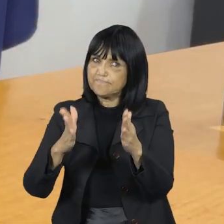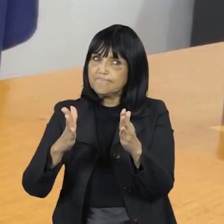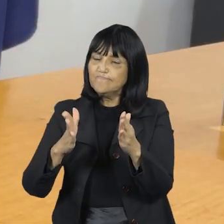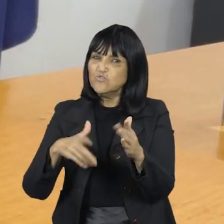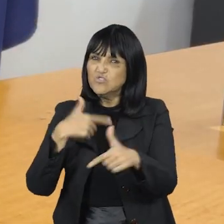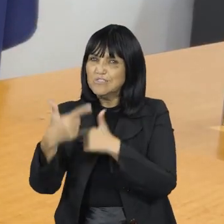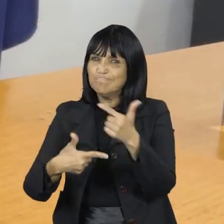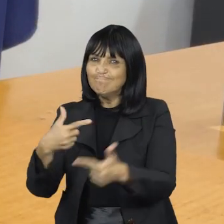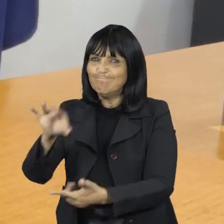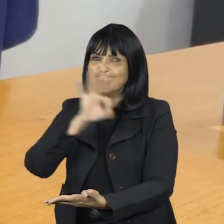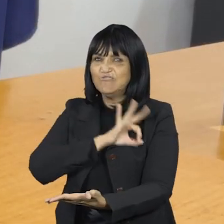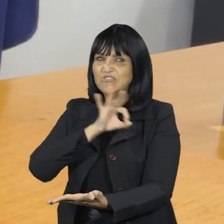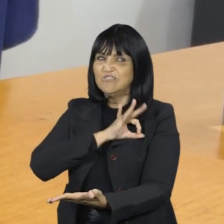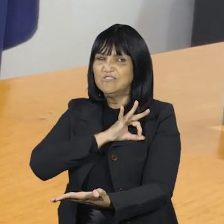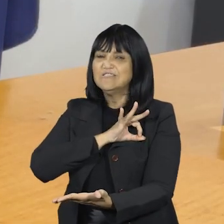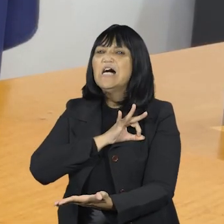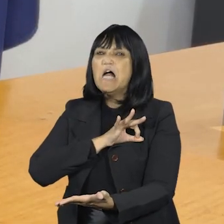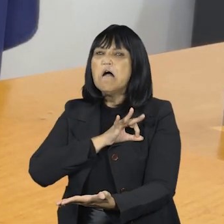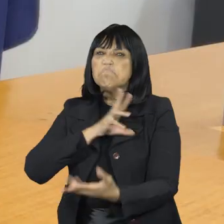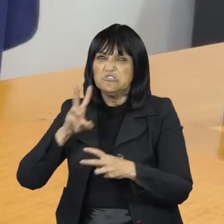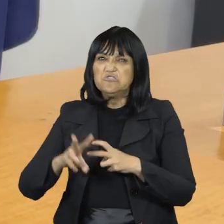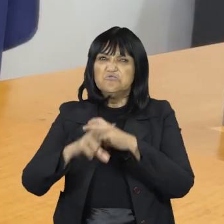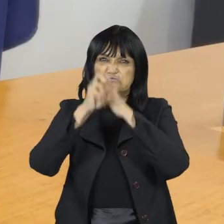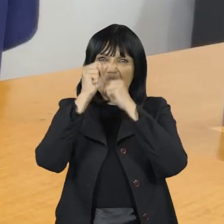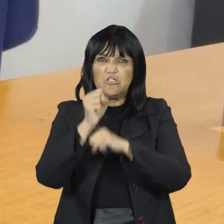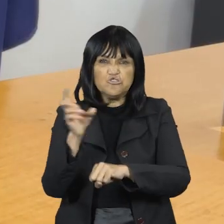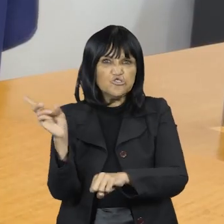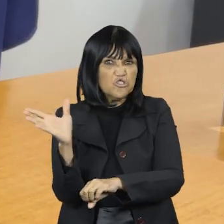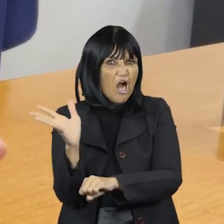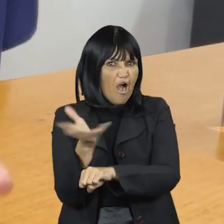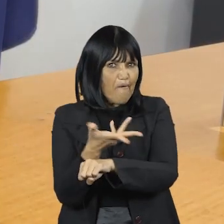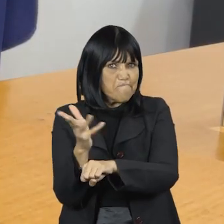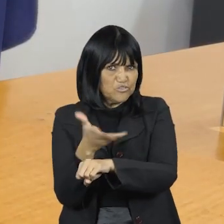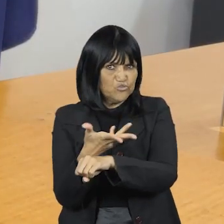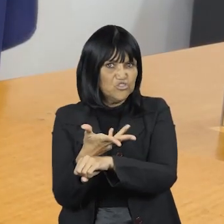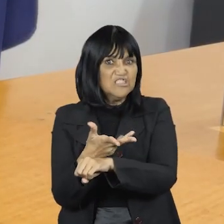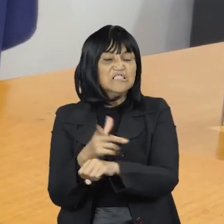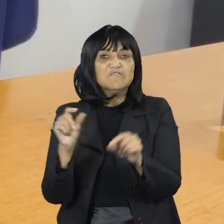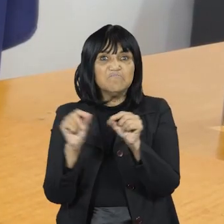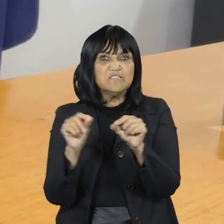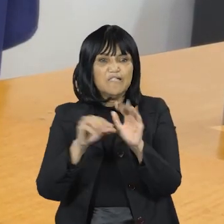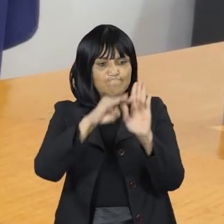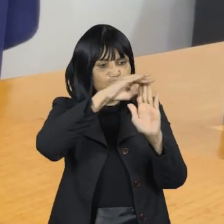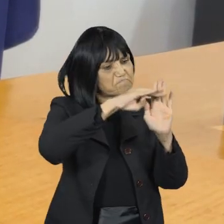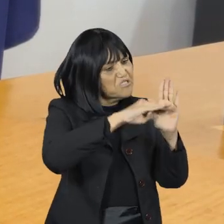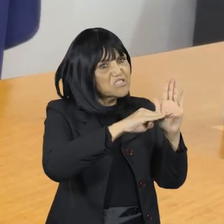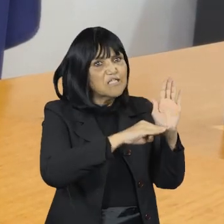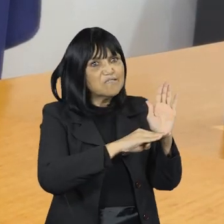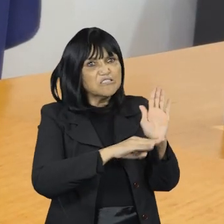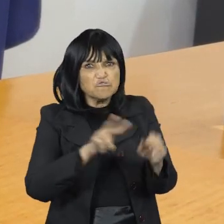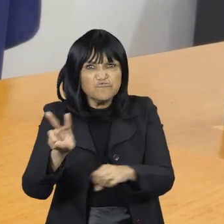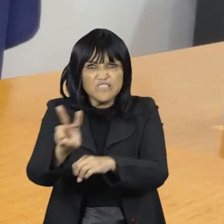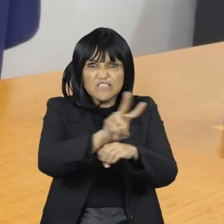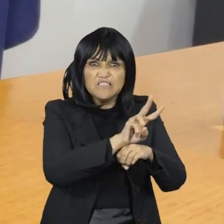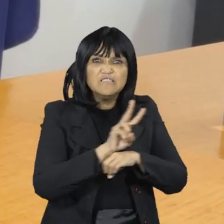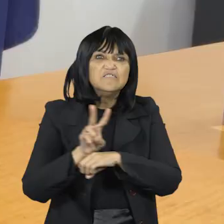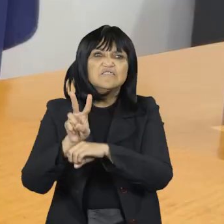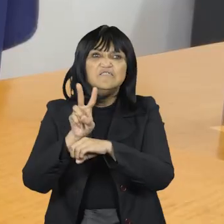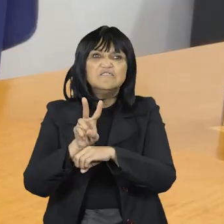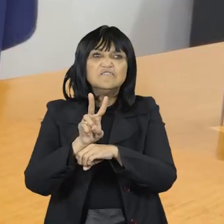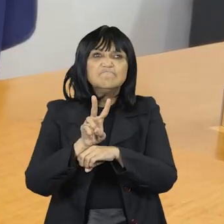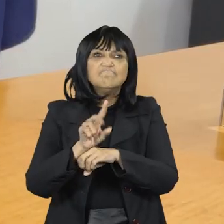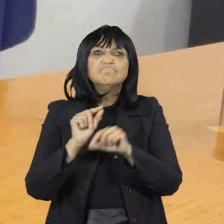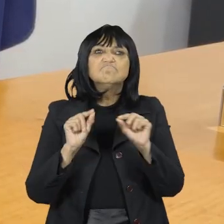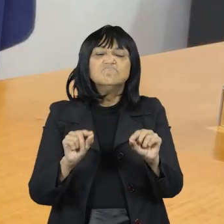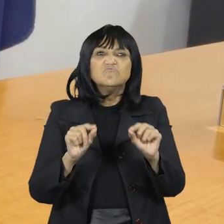Polícia Rodoviária é muito dinâmico, né? Então, a gente muitas vezes faz uma programação de fiscalização e